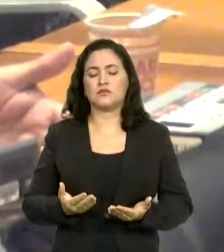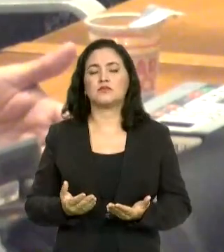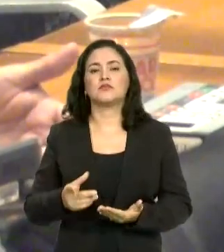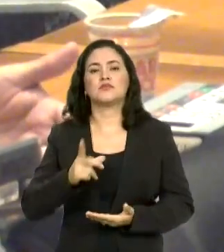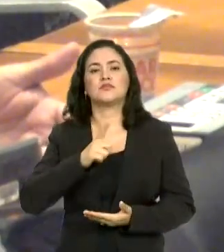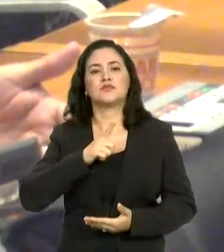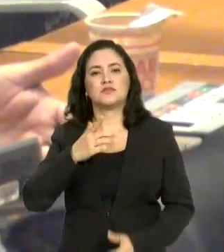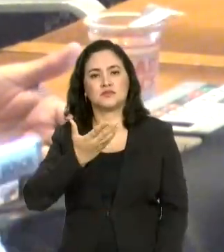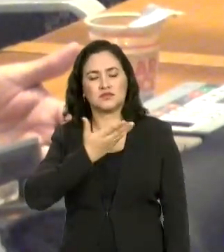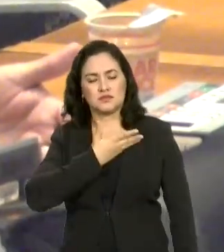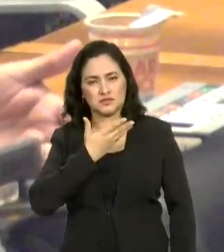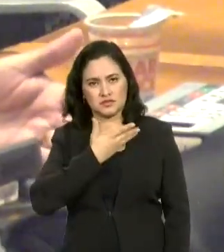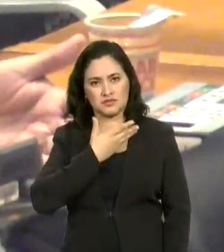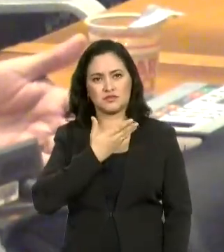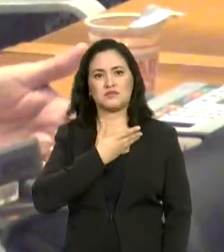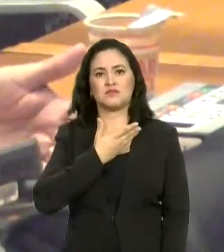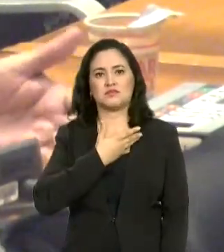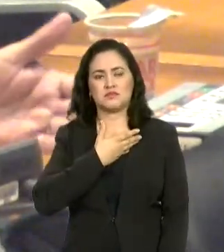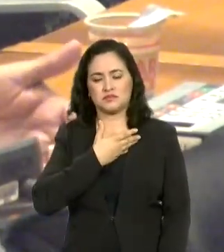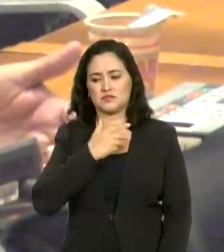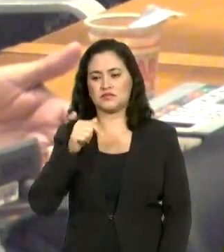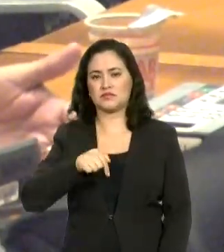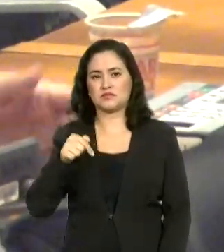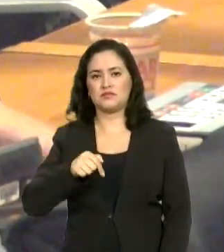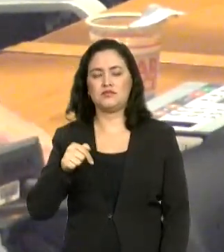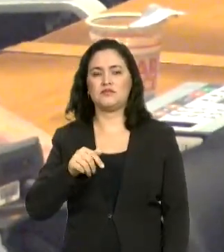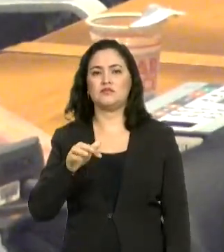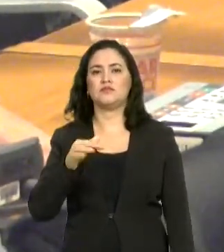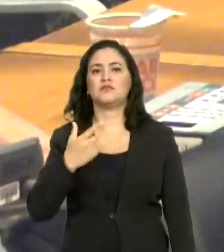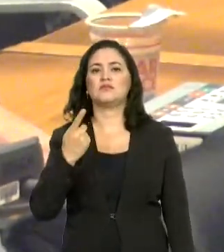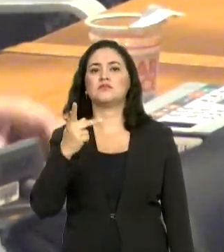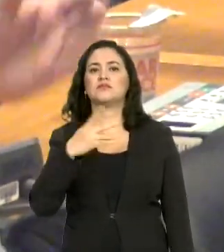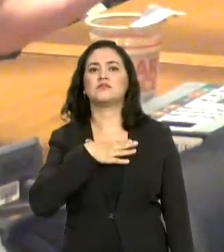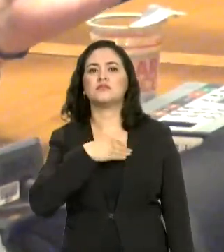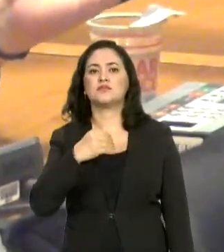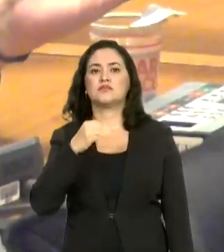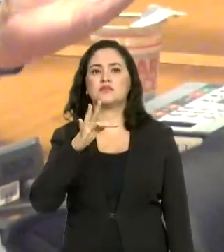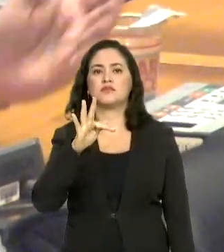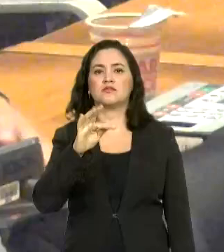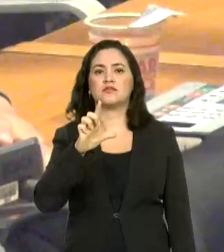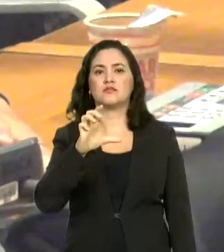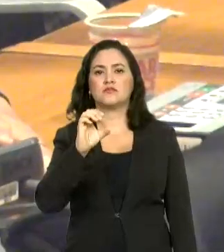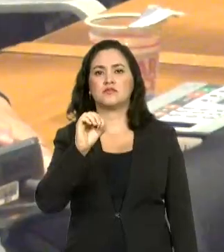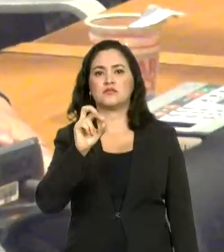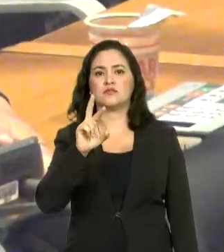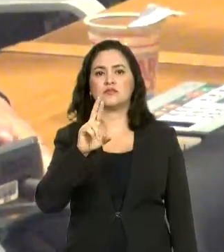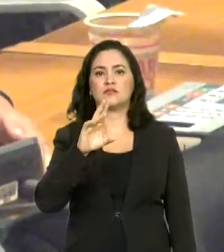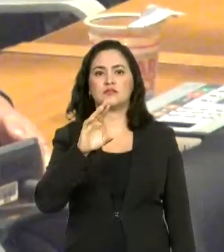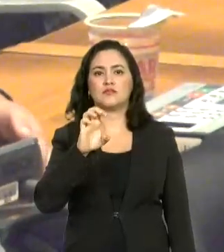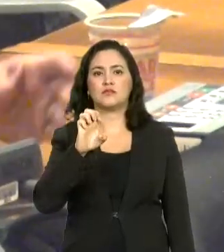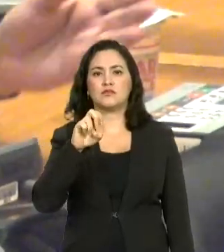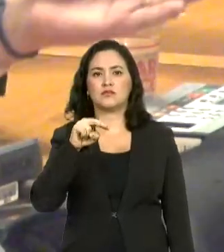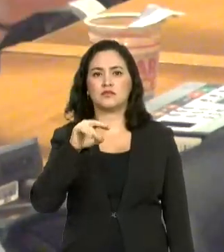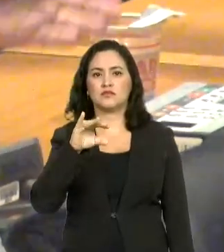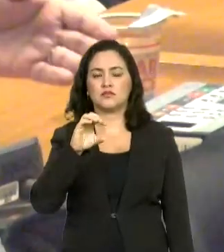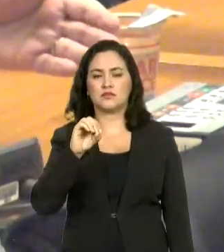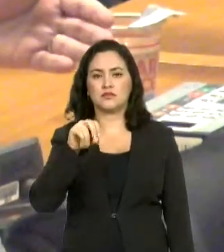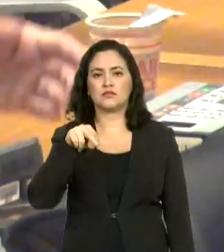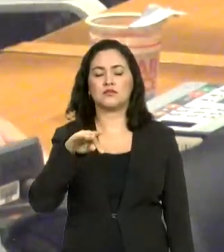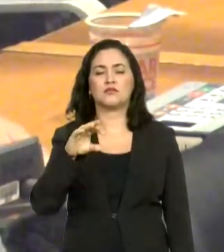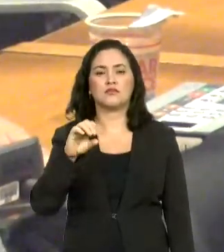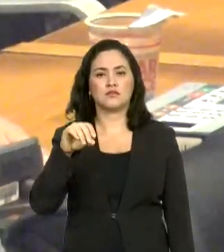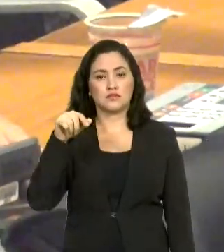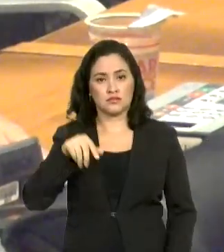amigo aqui dentro da casa, que é seu filho, Florencio Neto, deputado estadual eleito. Então, Carlinhos, muito obrigado por tudo, parabéns, e você